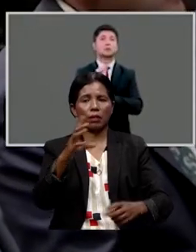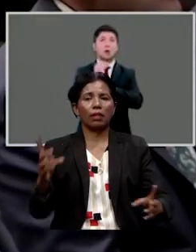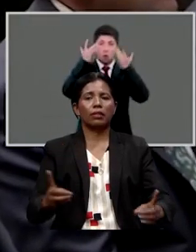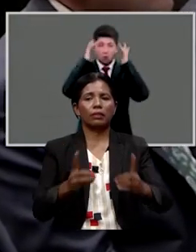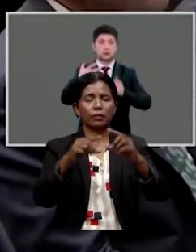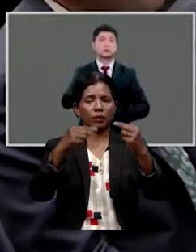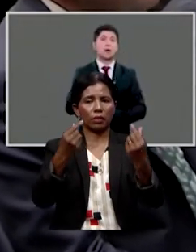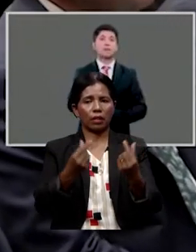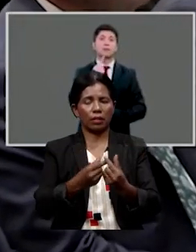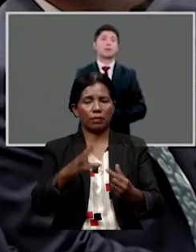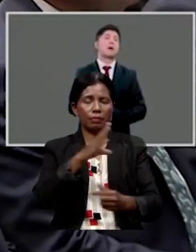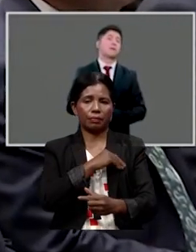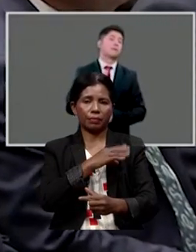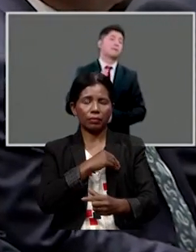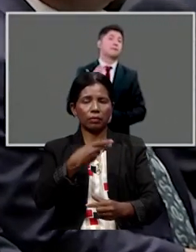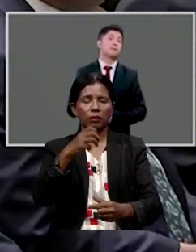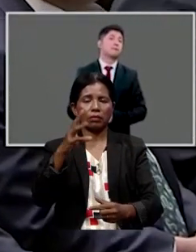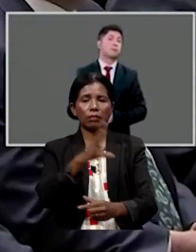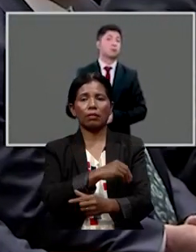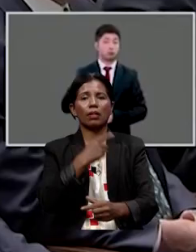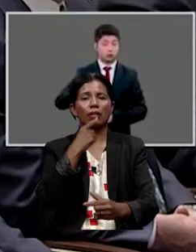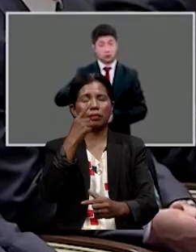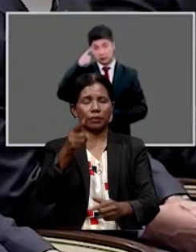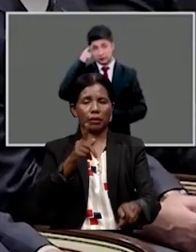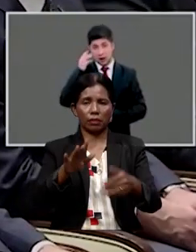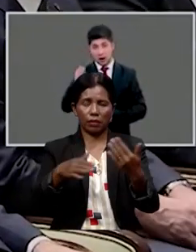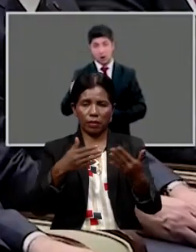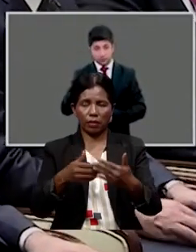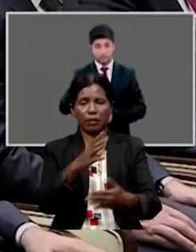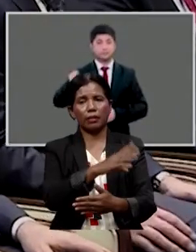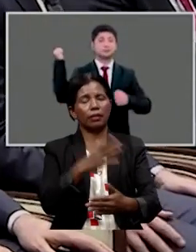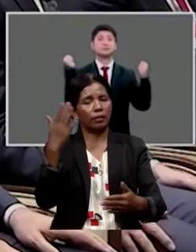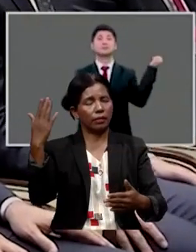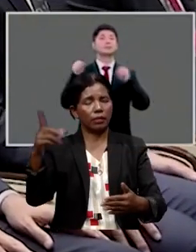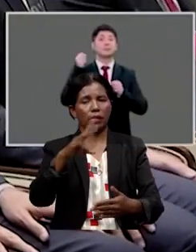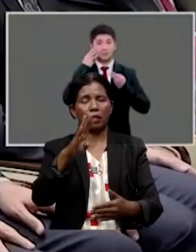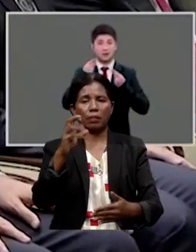grupo militante palestiniano Hamas, não condena nem ataque Síria, foi em Lalaisne e a